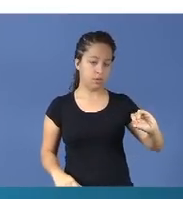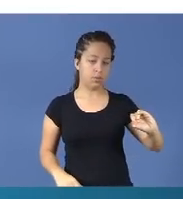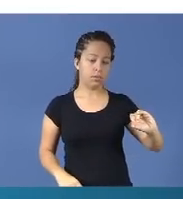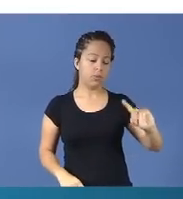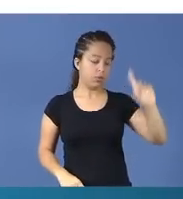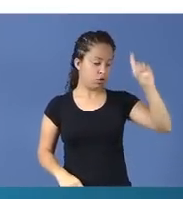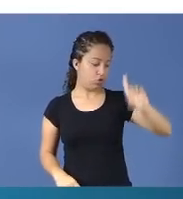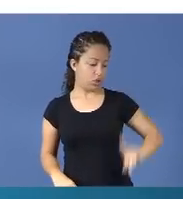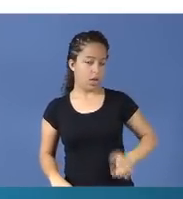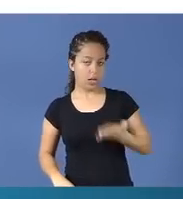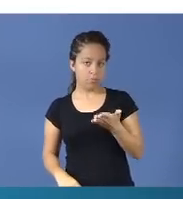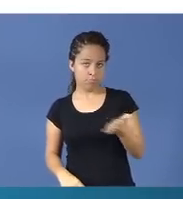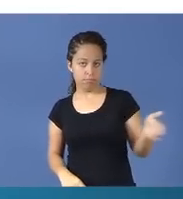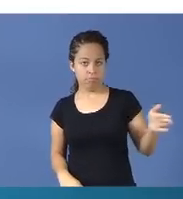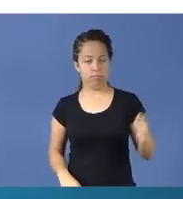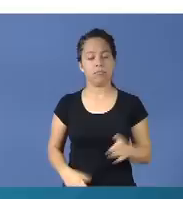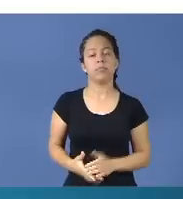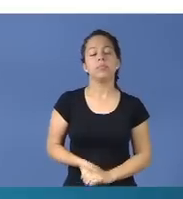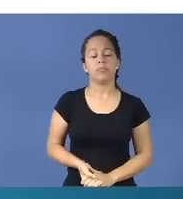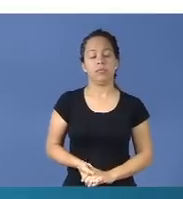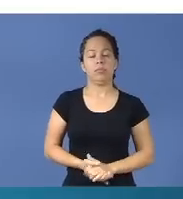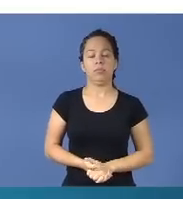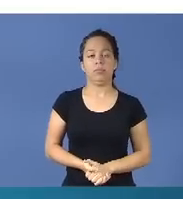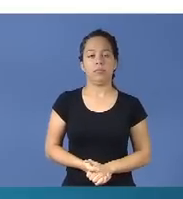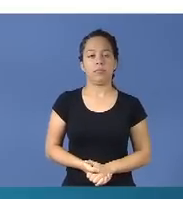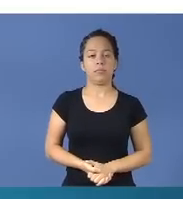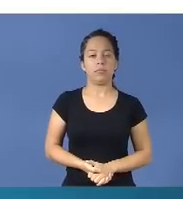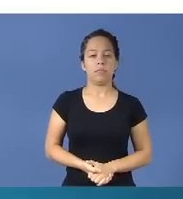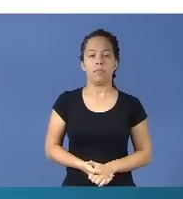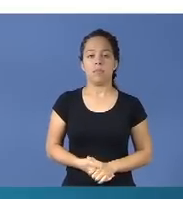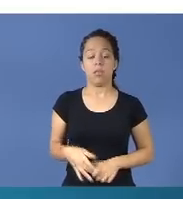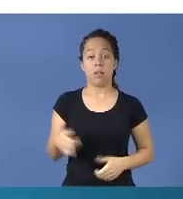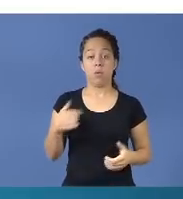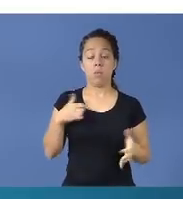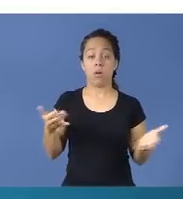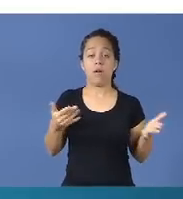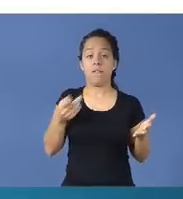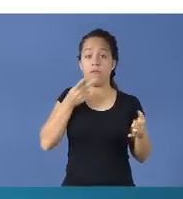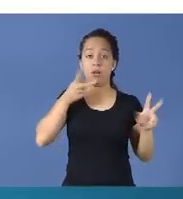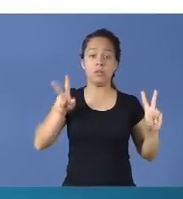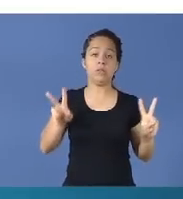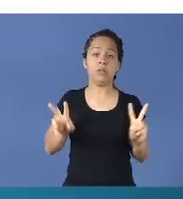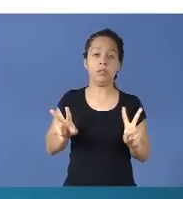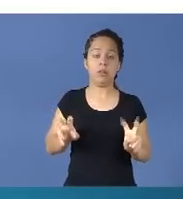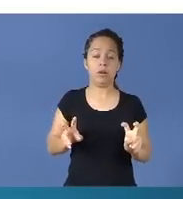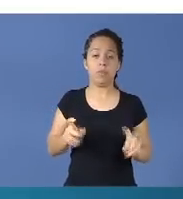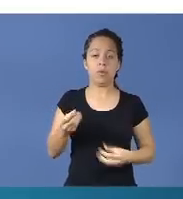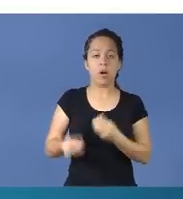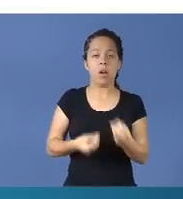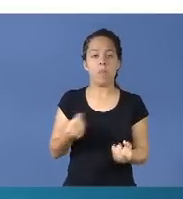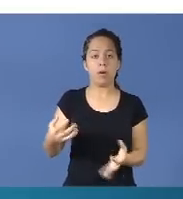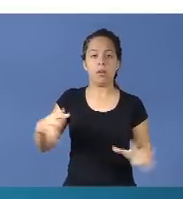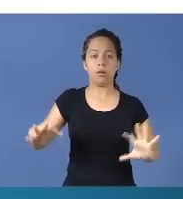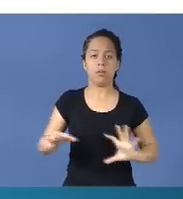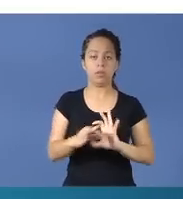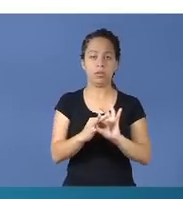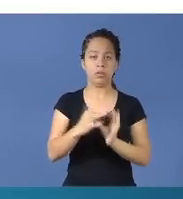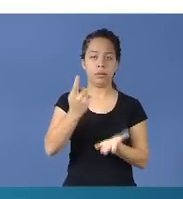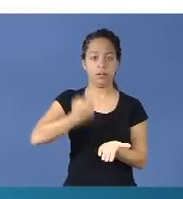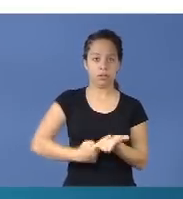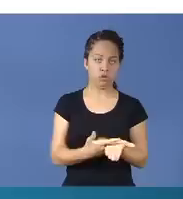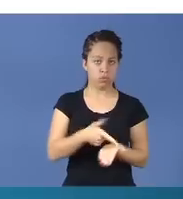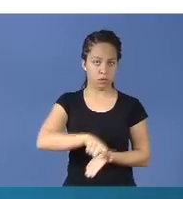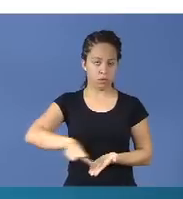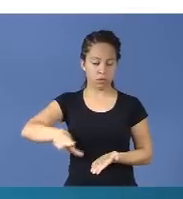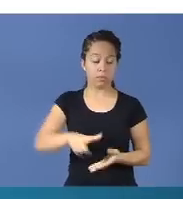à direita, aqui, à minha direita, 8 a 10. Vou falar sobre a restauração da aliança, não é isso? E o grupo que está aqui, os pastores